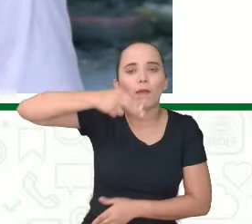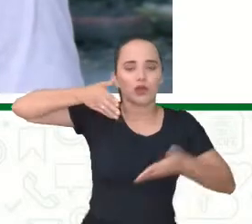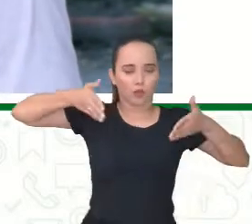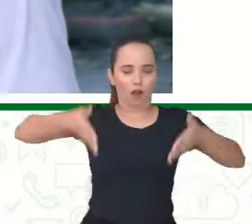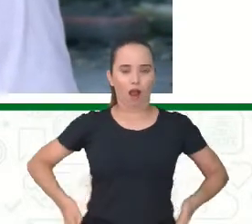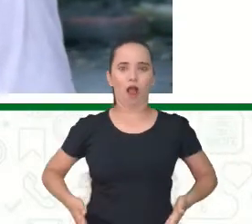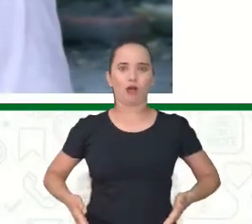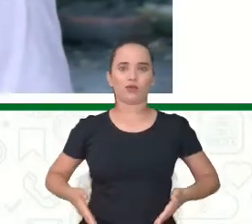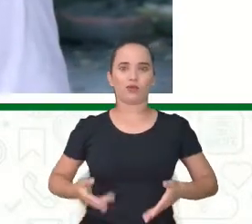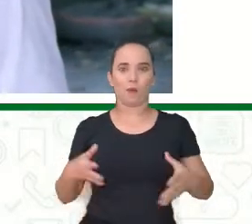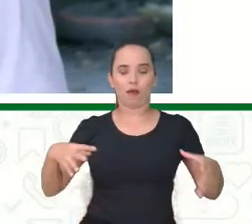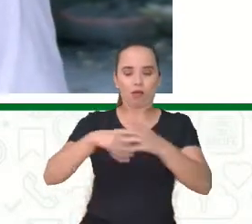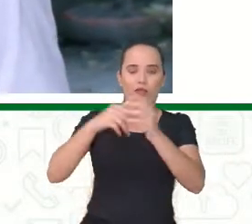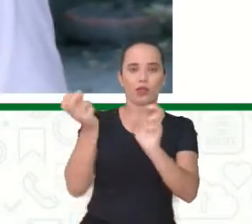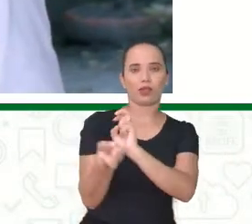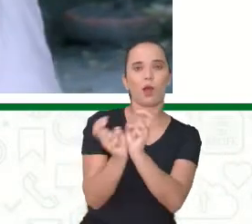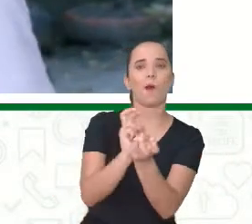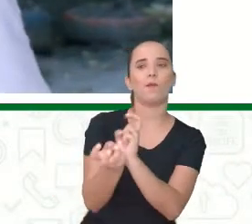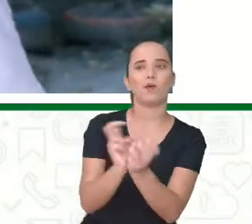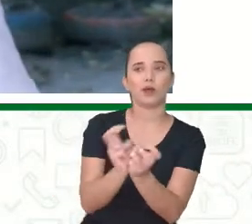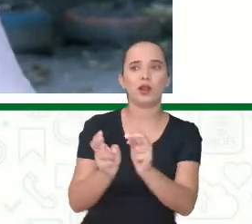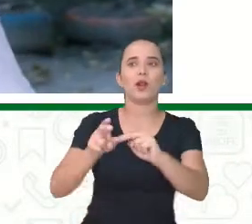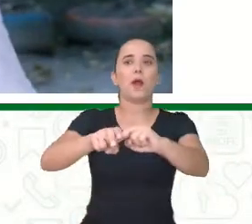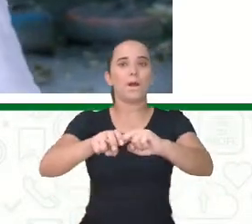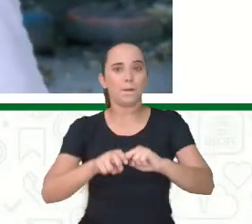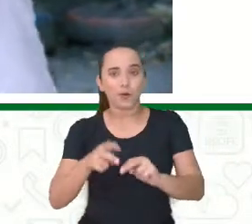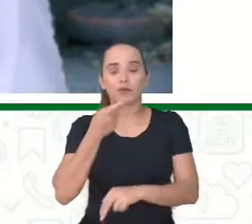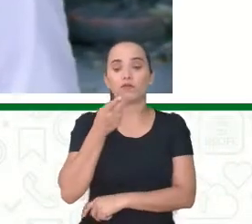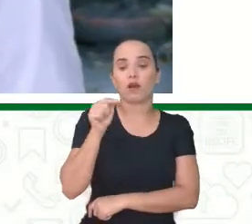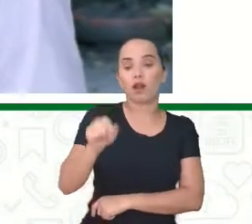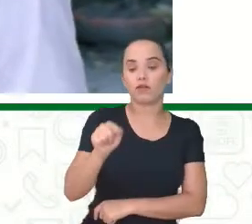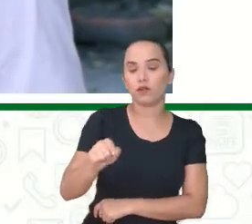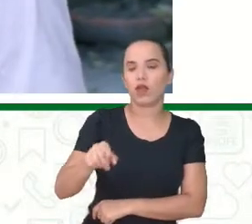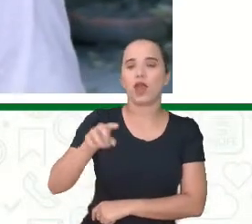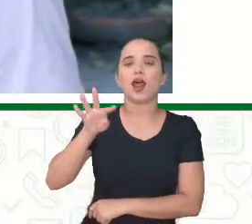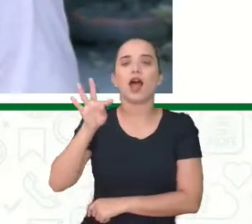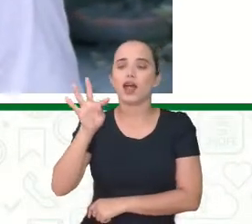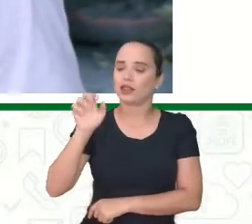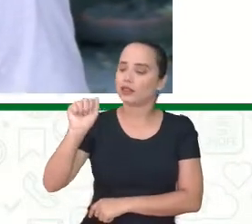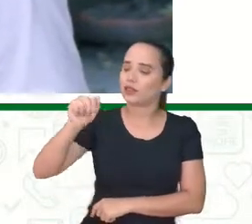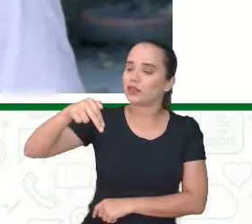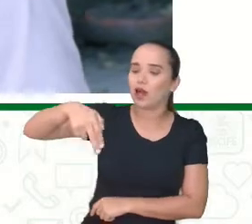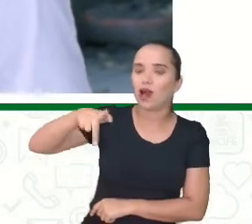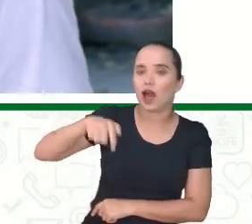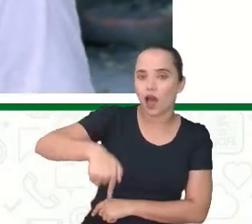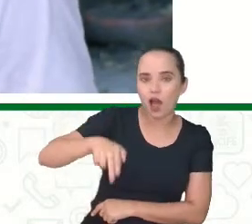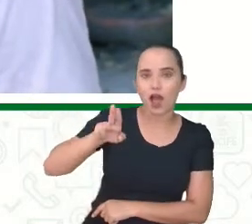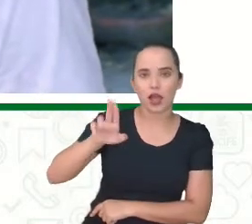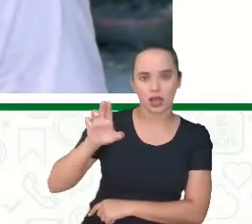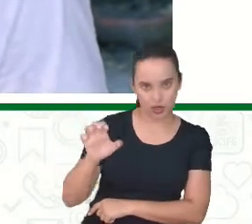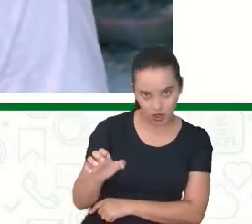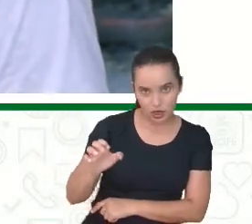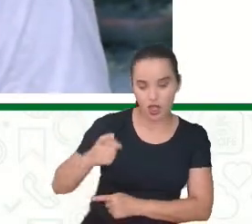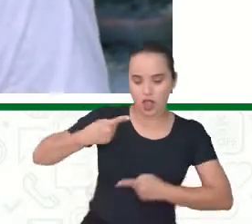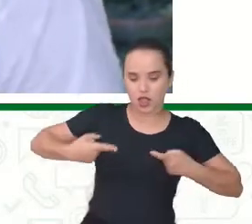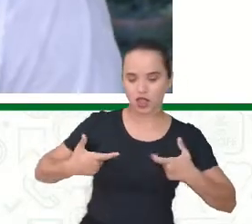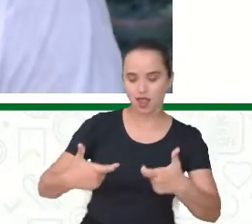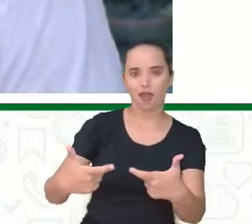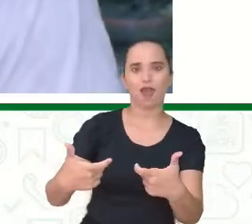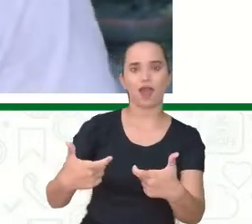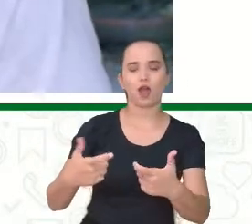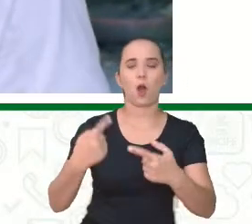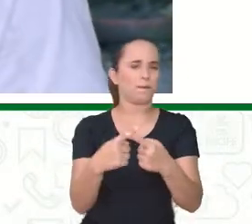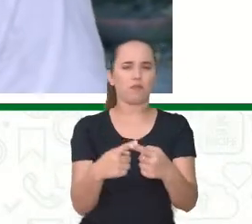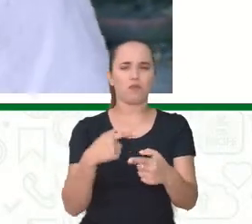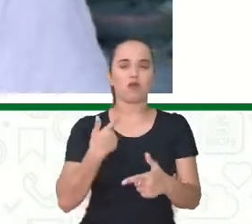E lá o povo me apelidava lá de tanque, tanque de guerra, porque eu vinha de uma guerra, que é o trabalho de servente de pedreiro, e ia